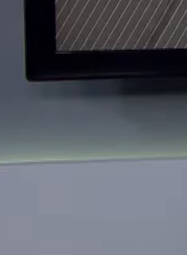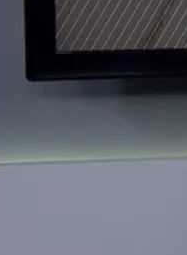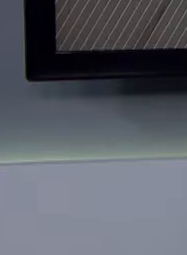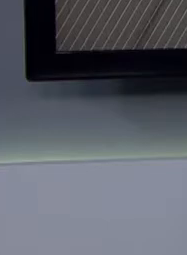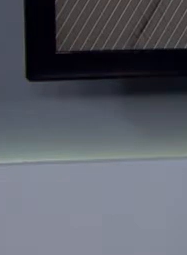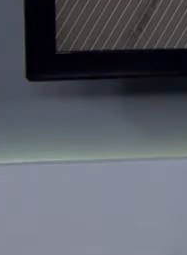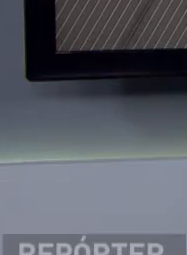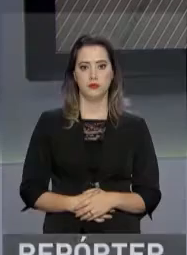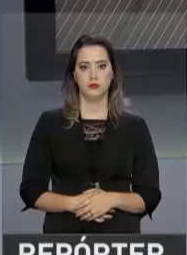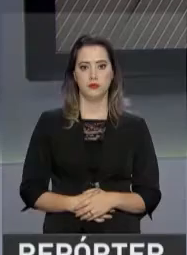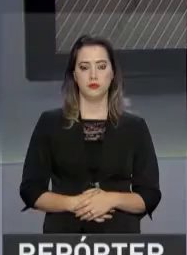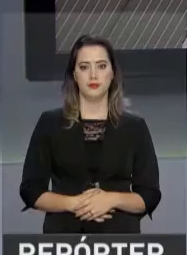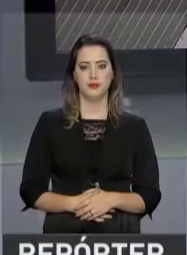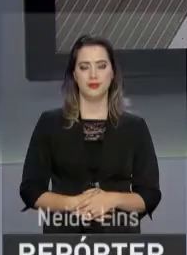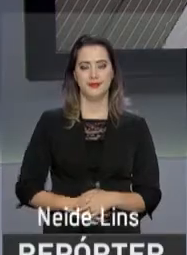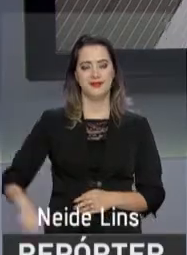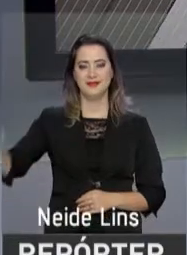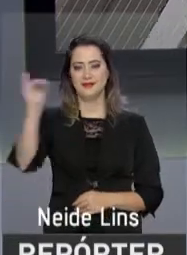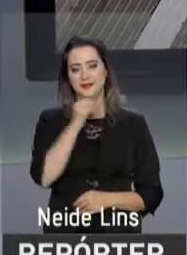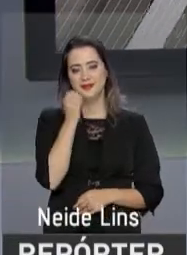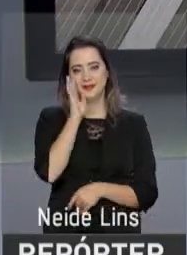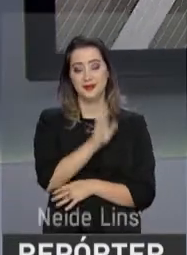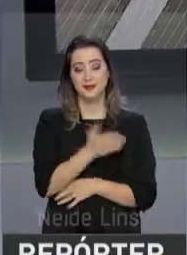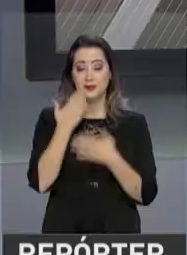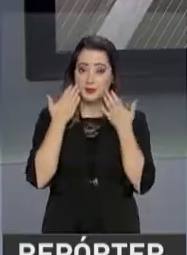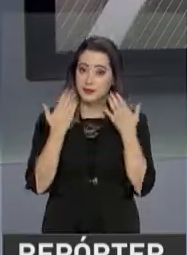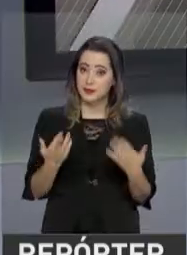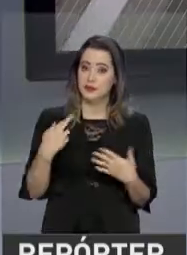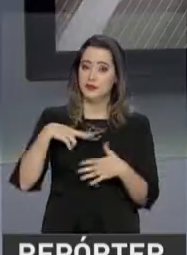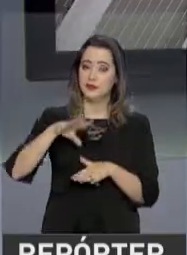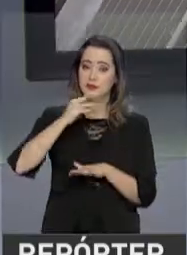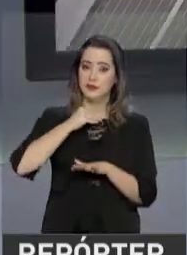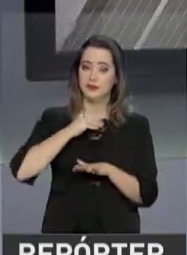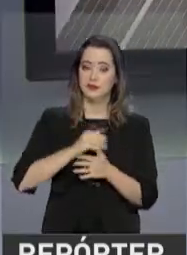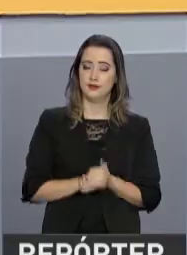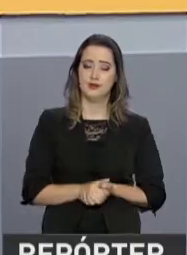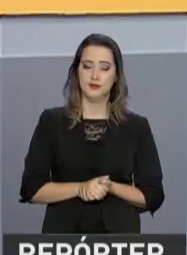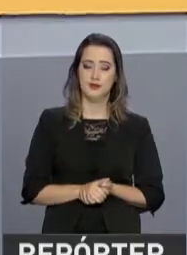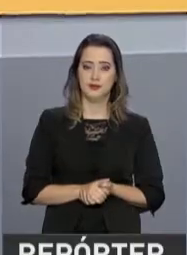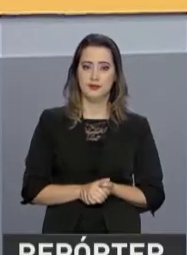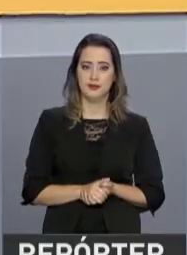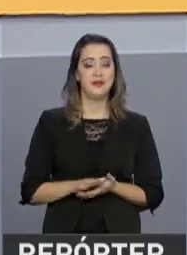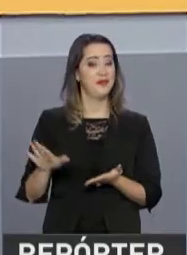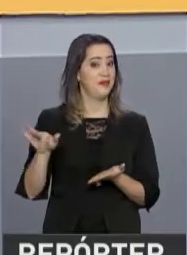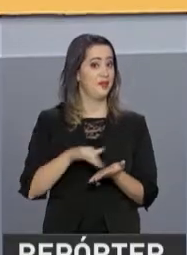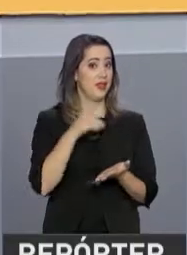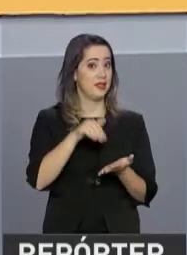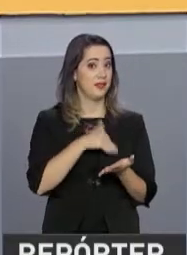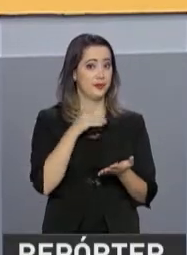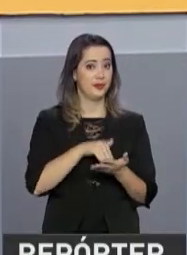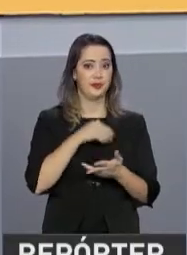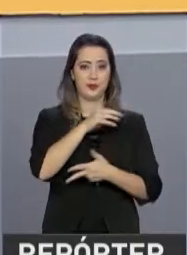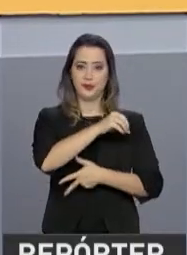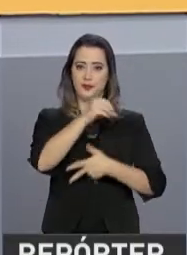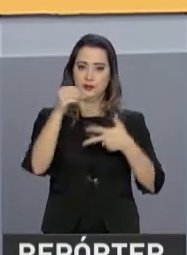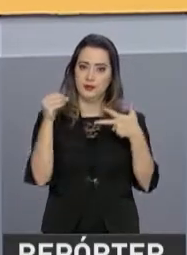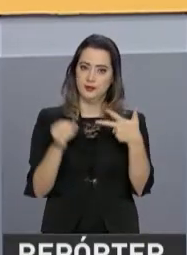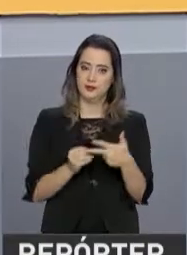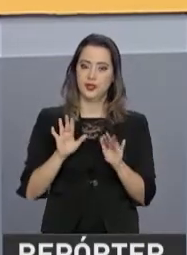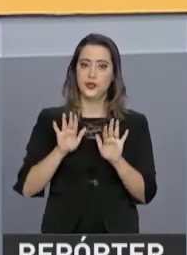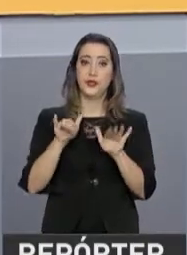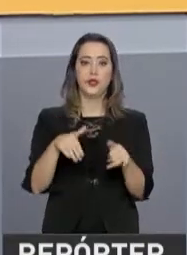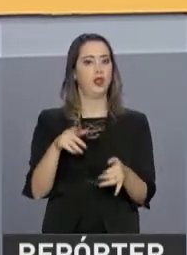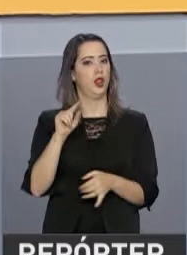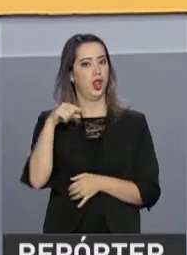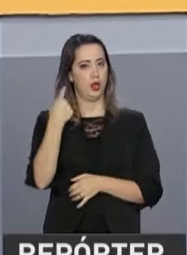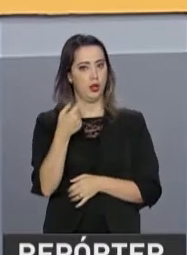o a boa tarde estamos de volta com o repórter nbr as inscrições para o exame nacional do ensino médio terminam